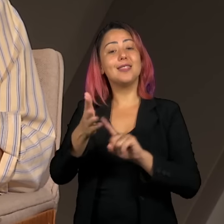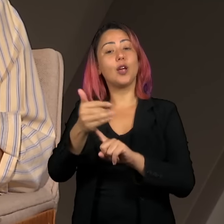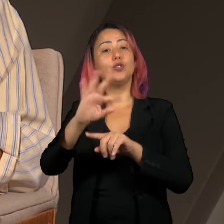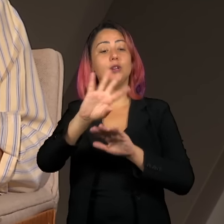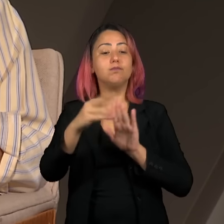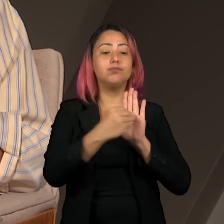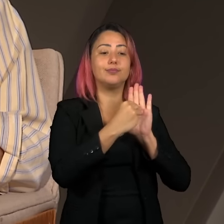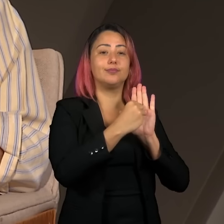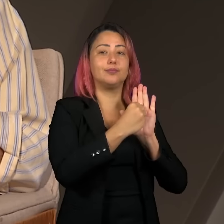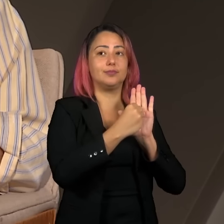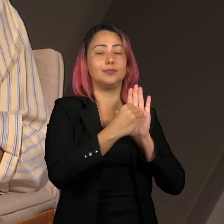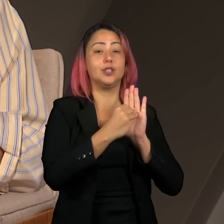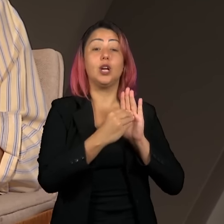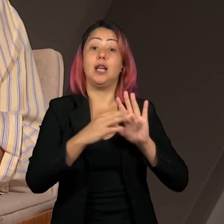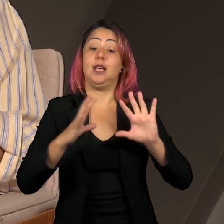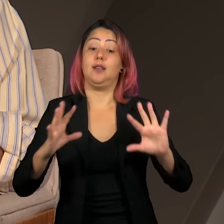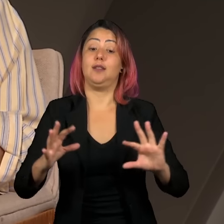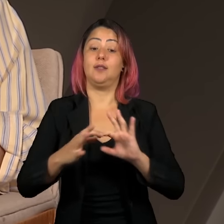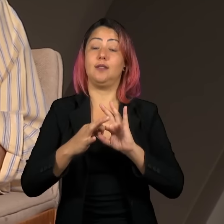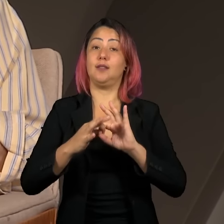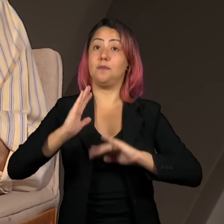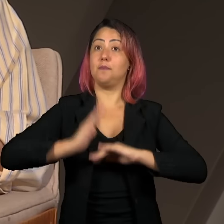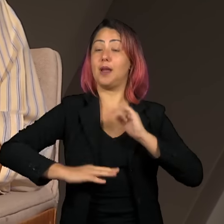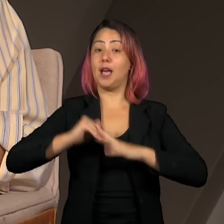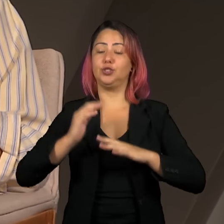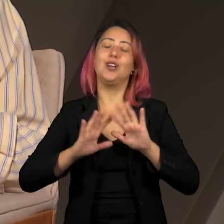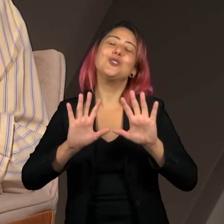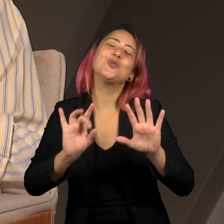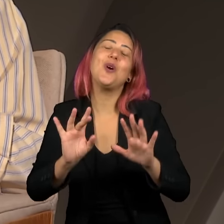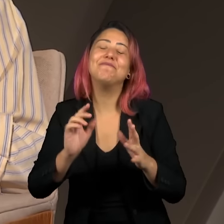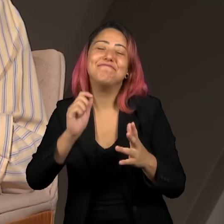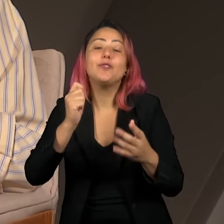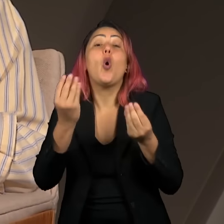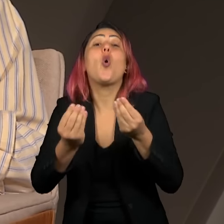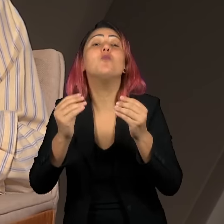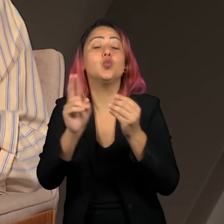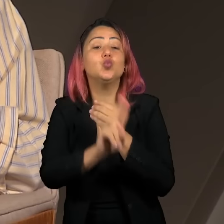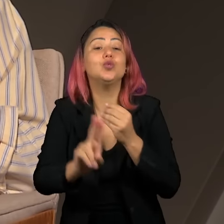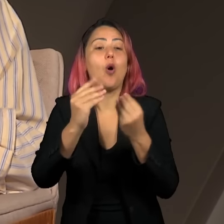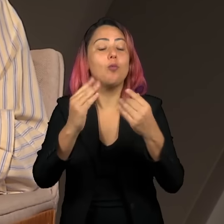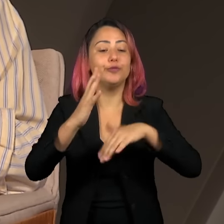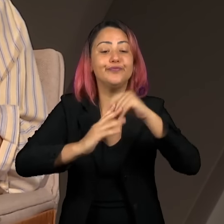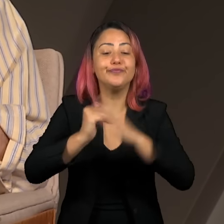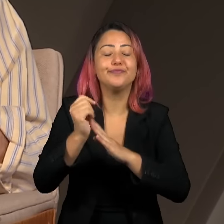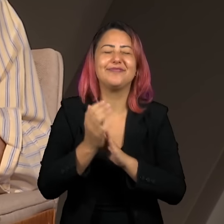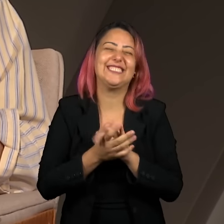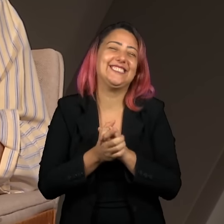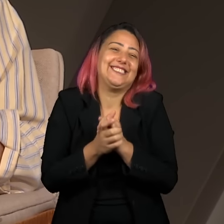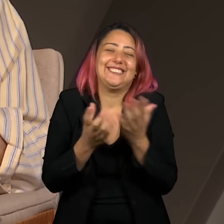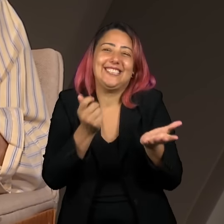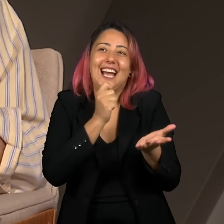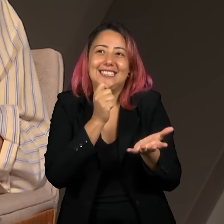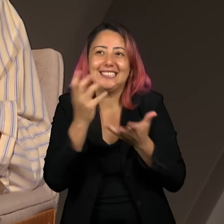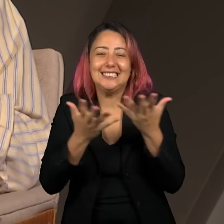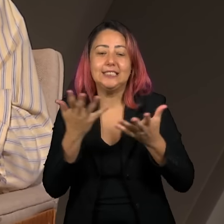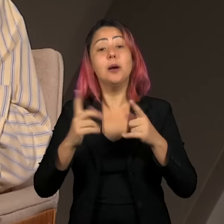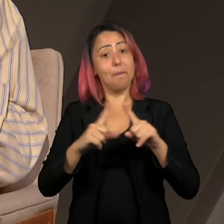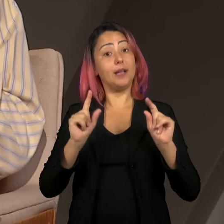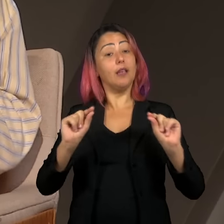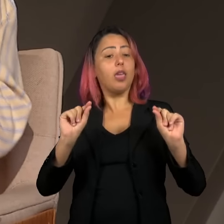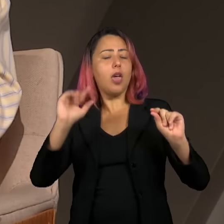atividade curricular a gente não tá sabendo como usa isso como é que faz mas quem escreveu quem pensou